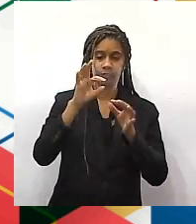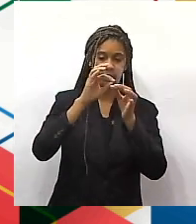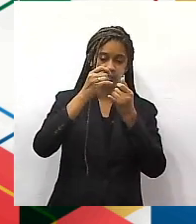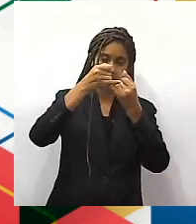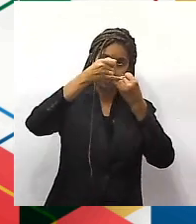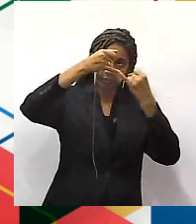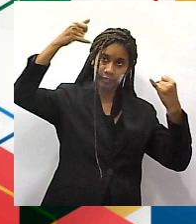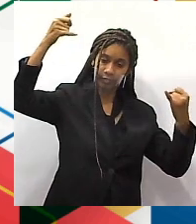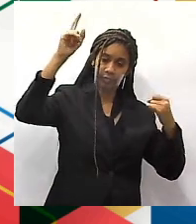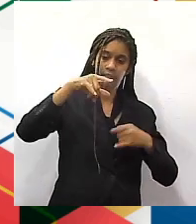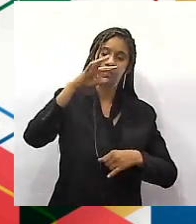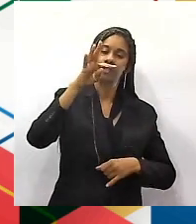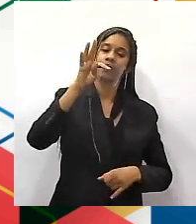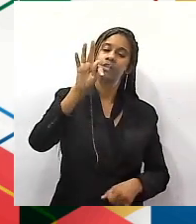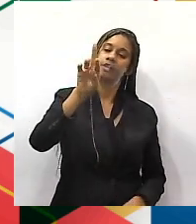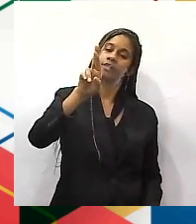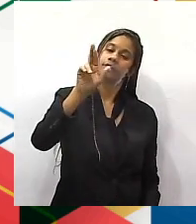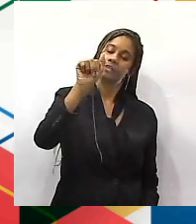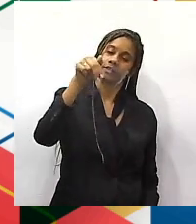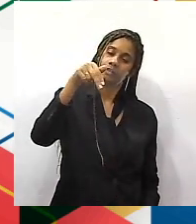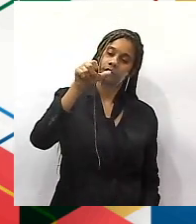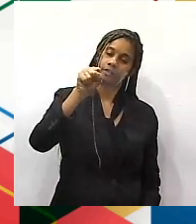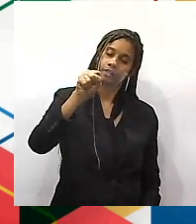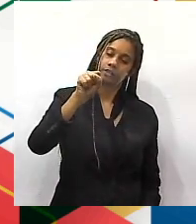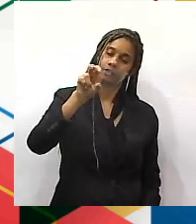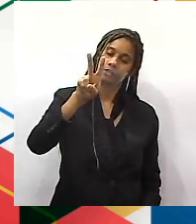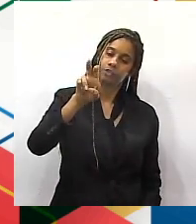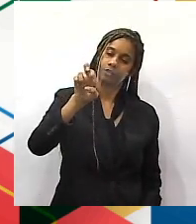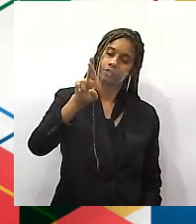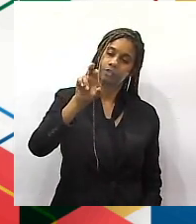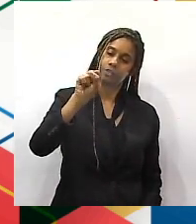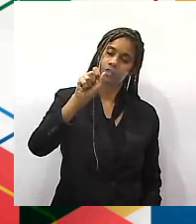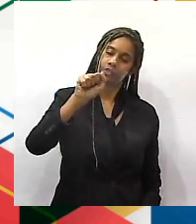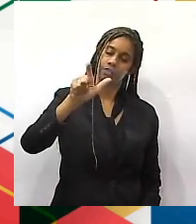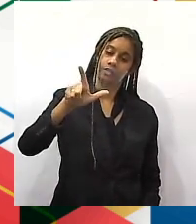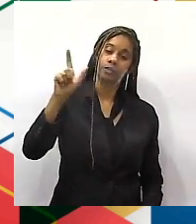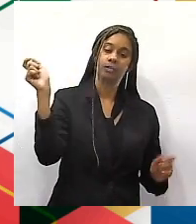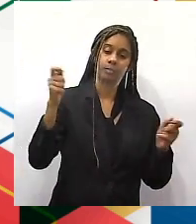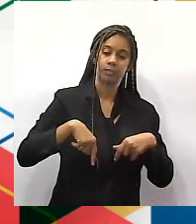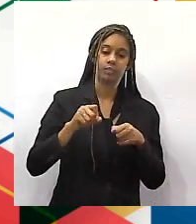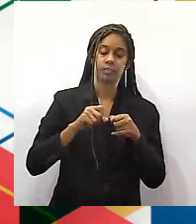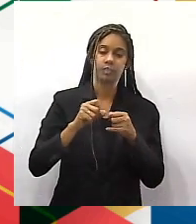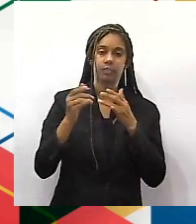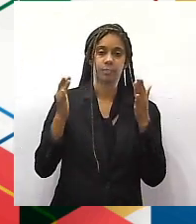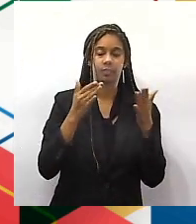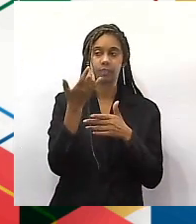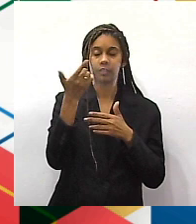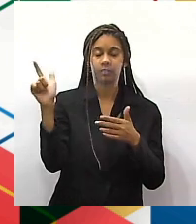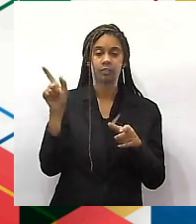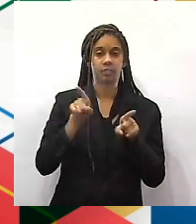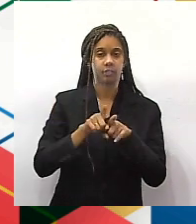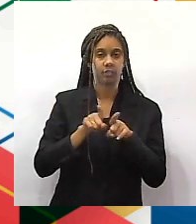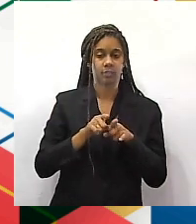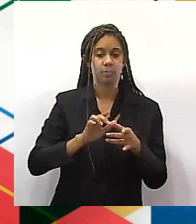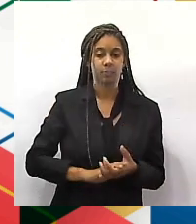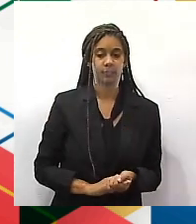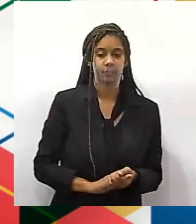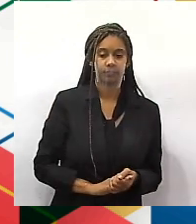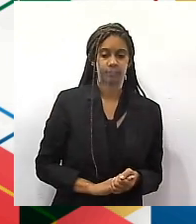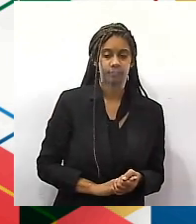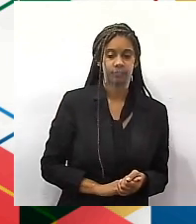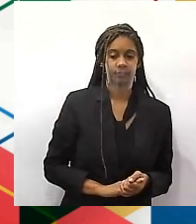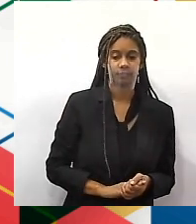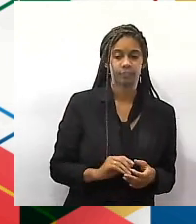posso, pelo ponto onde o fio está sendo presa, traçar uma reta paralela às outras duas. Então aqui ó, eu traço uma